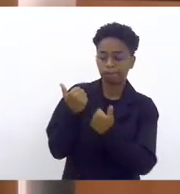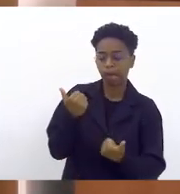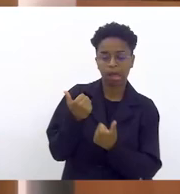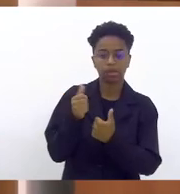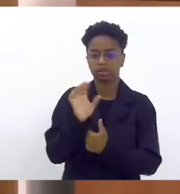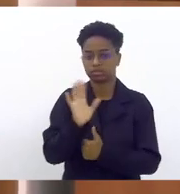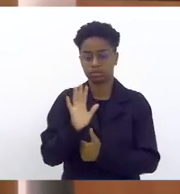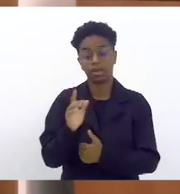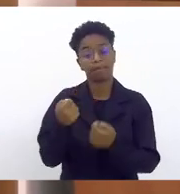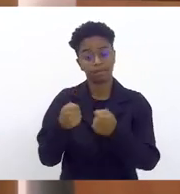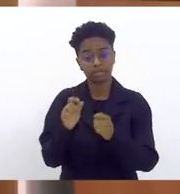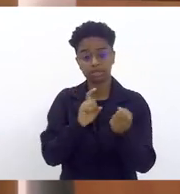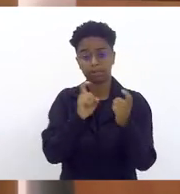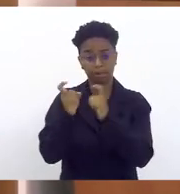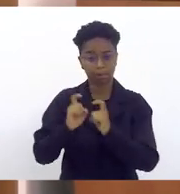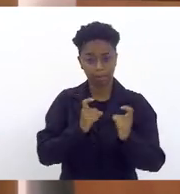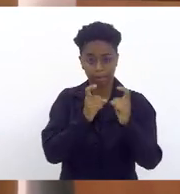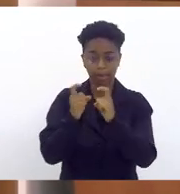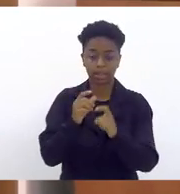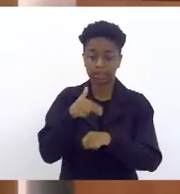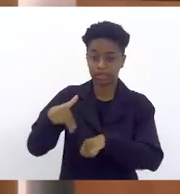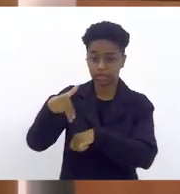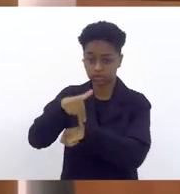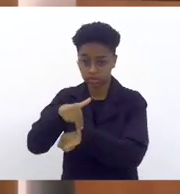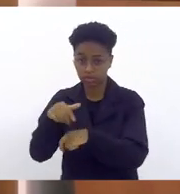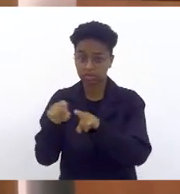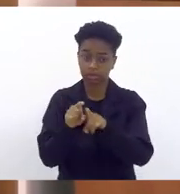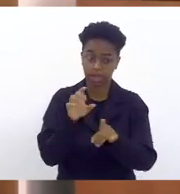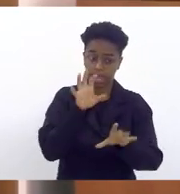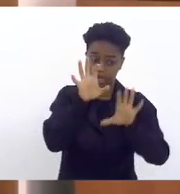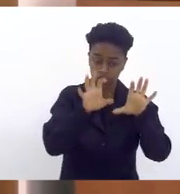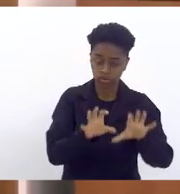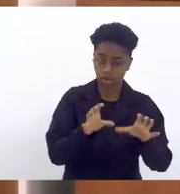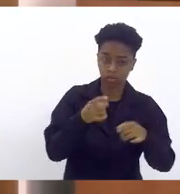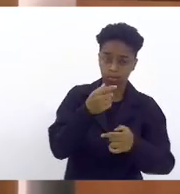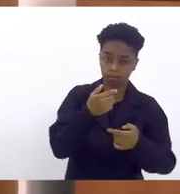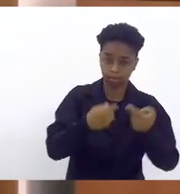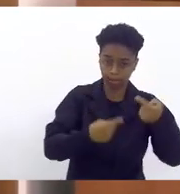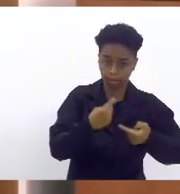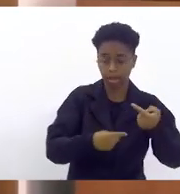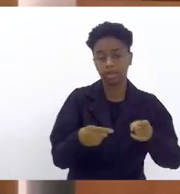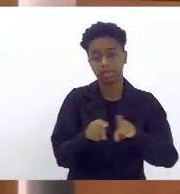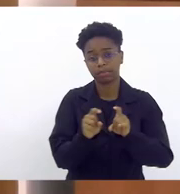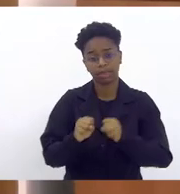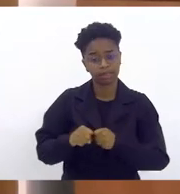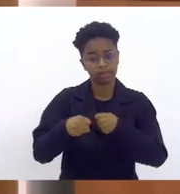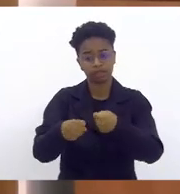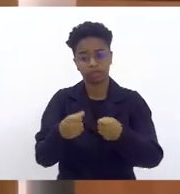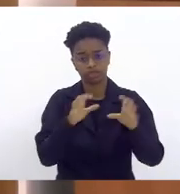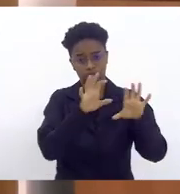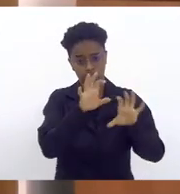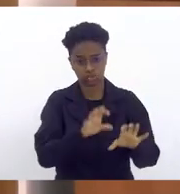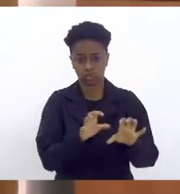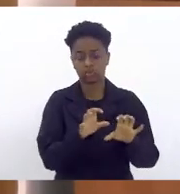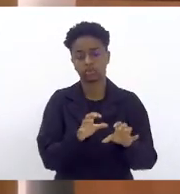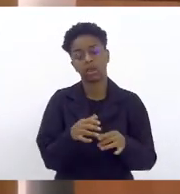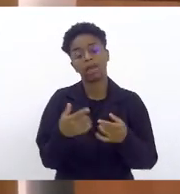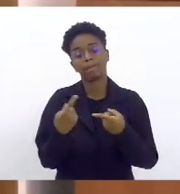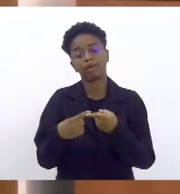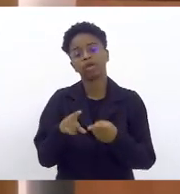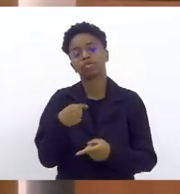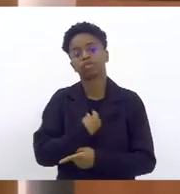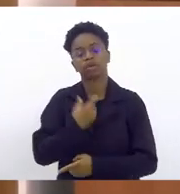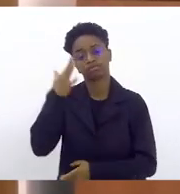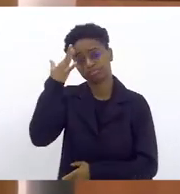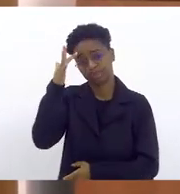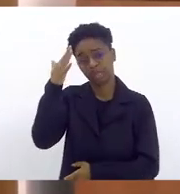o debate nacional com debate Regional e a defesa regional no que ela foi necessária nós temos aqui a